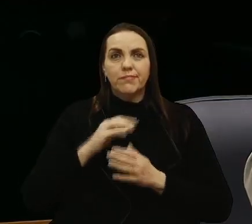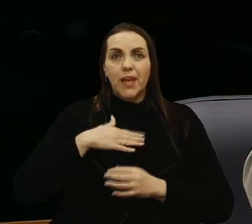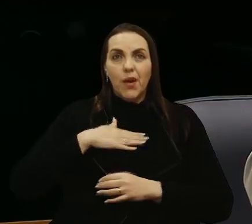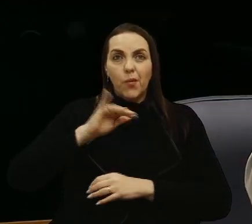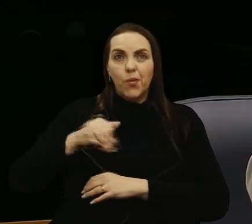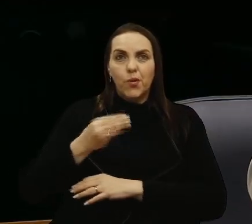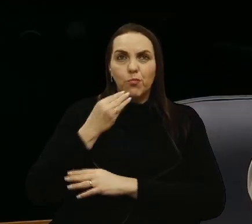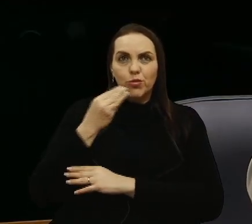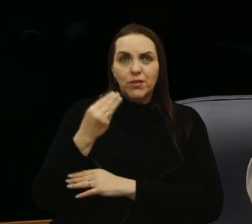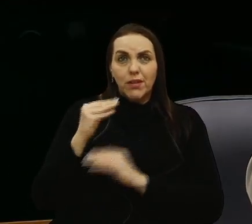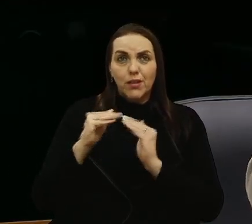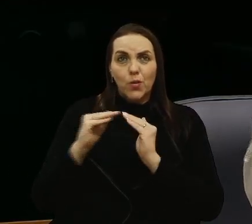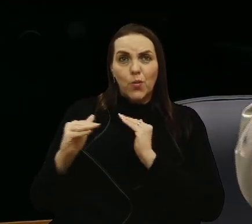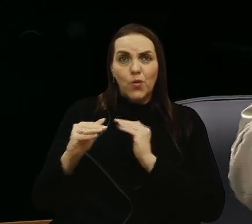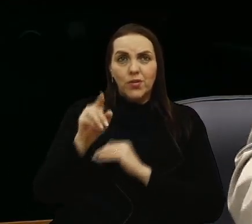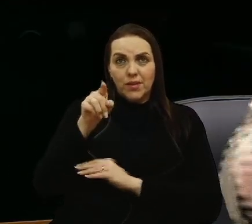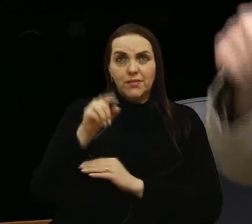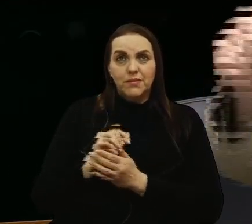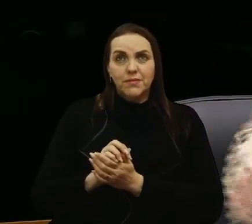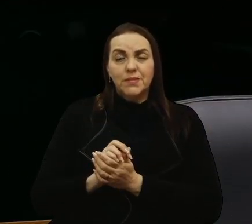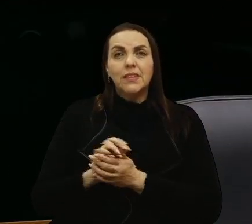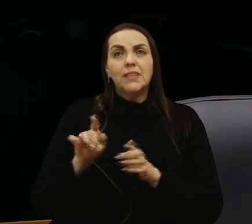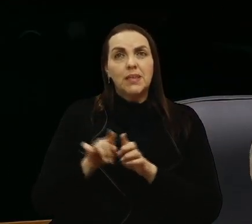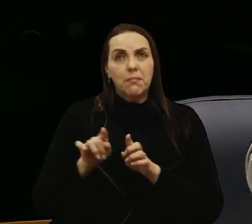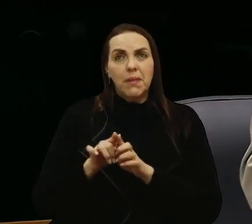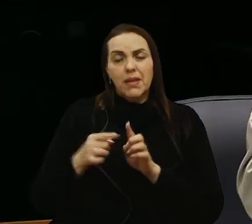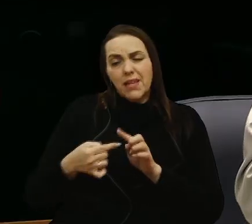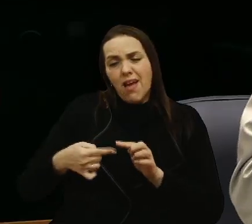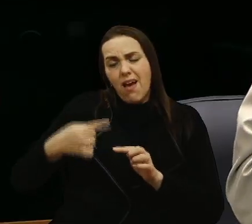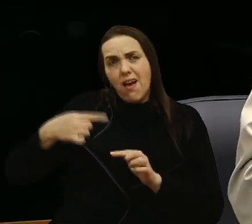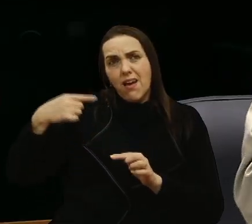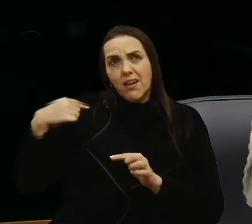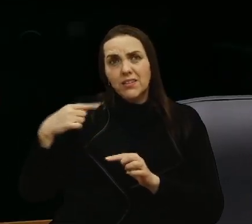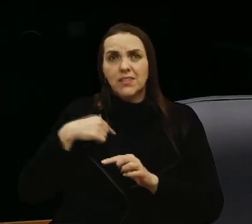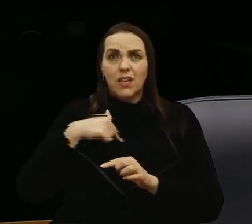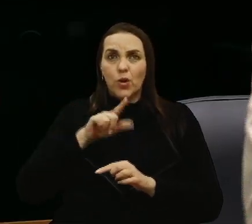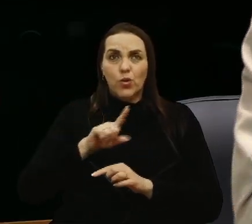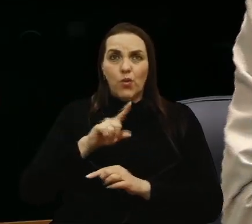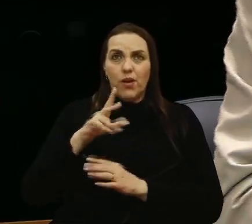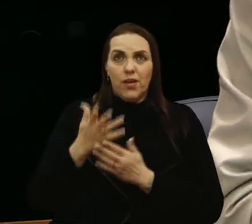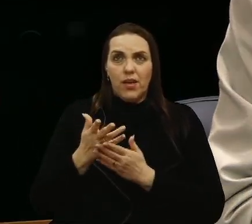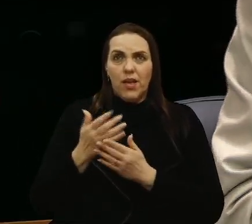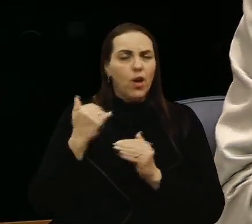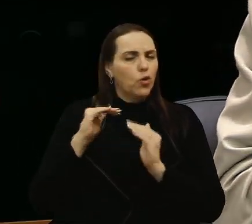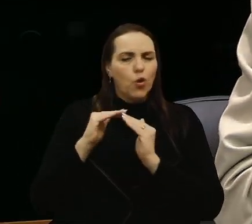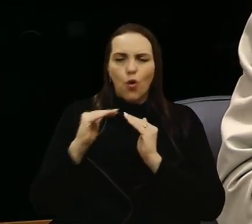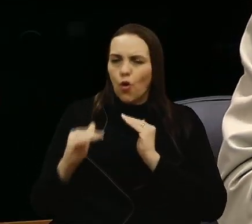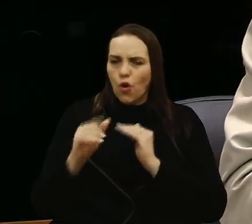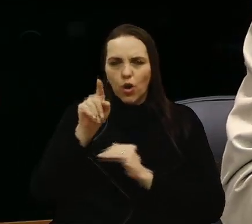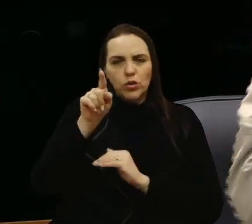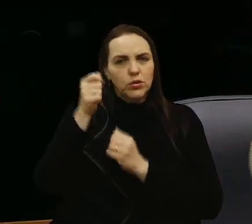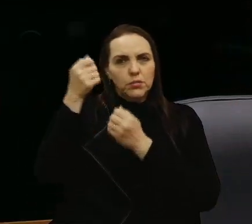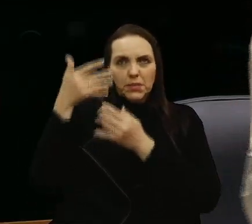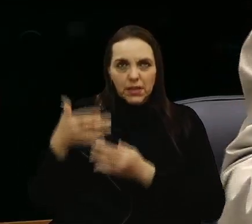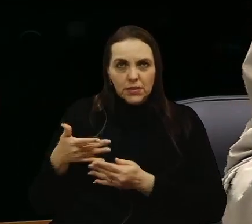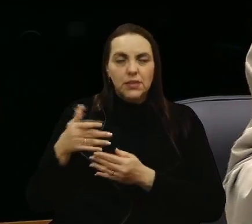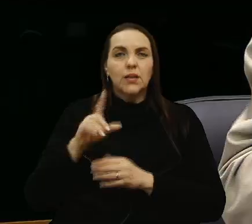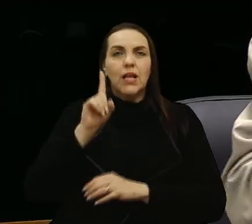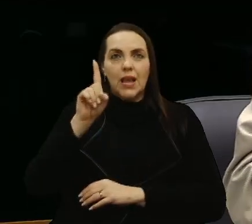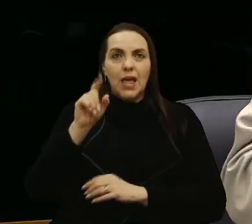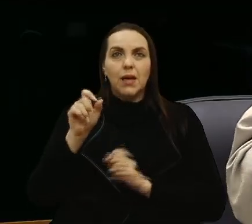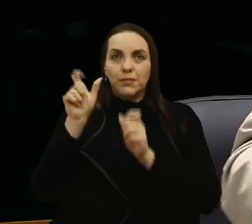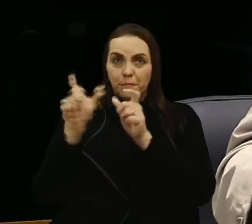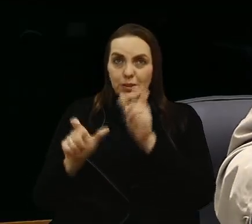de divergir do senhor desde que não exercia mandato nessa Casa Legislativa. Divirjo das falas do senhor quanto aos baianos, e o senhor sabe